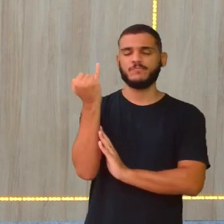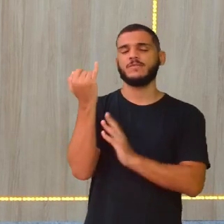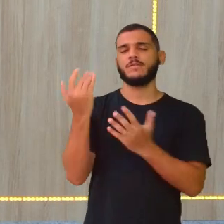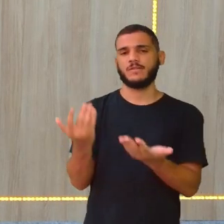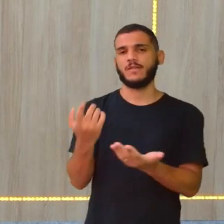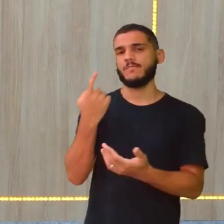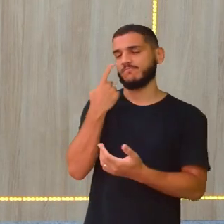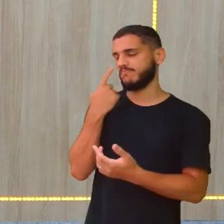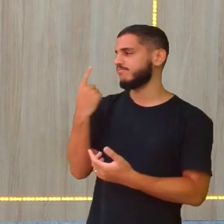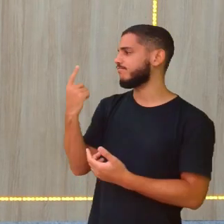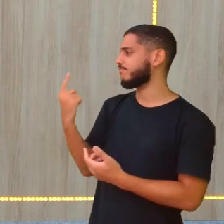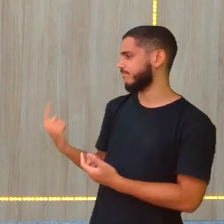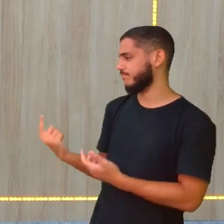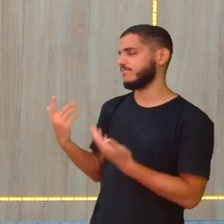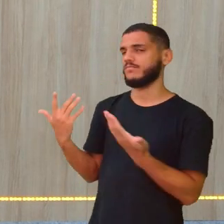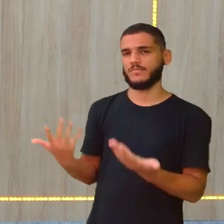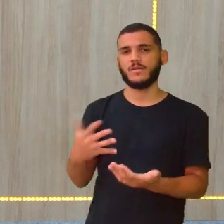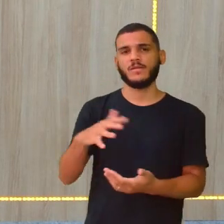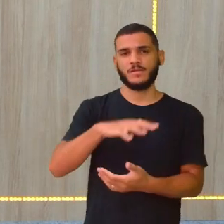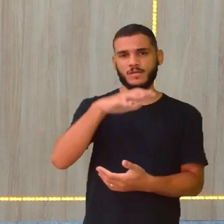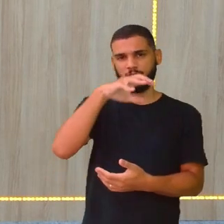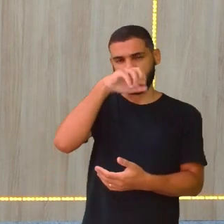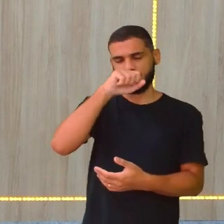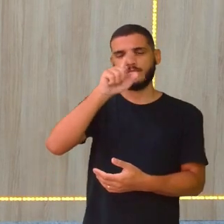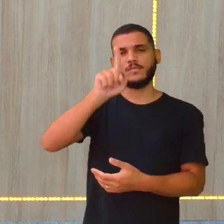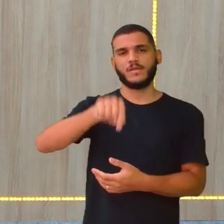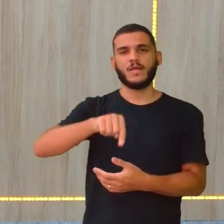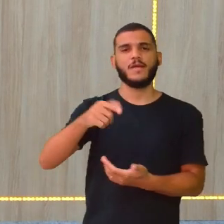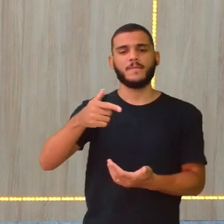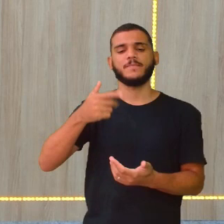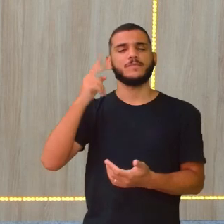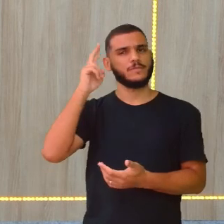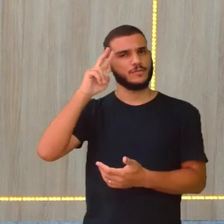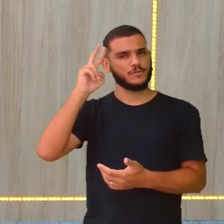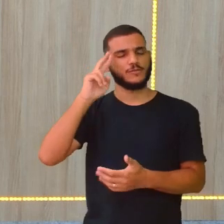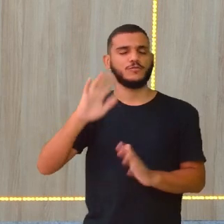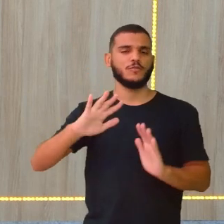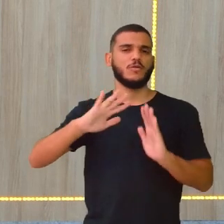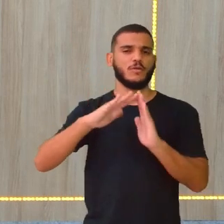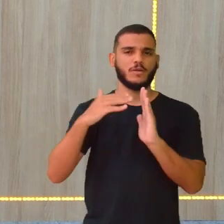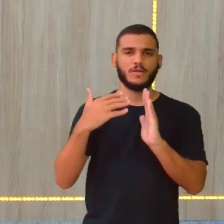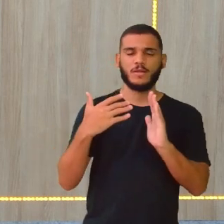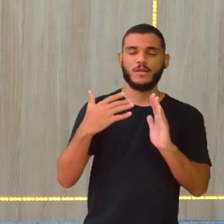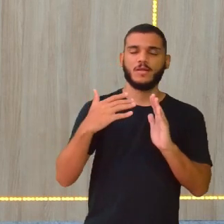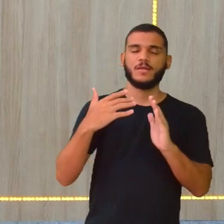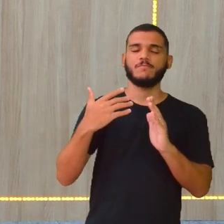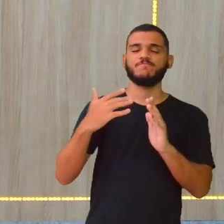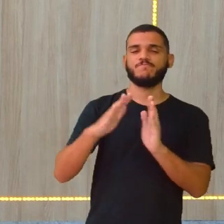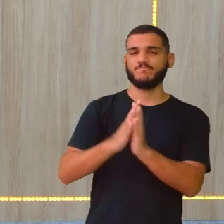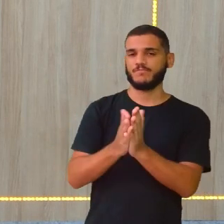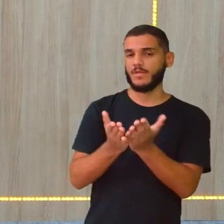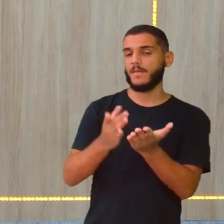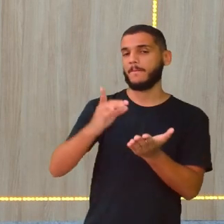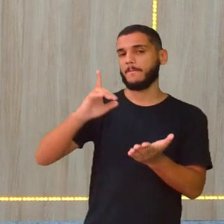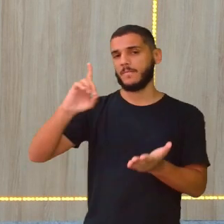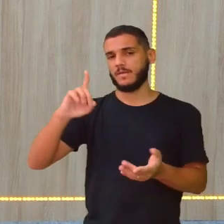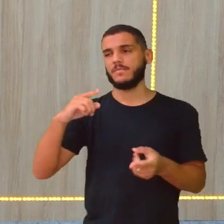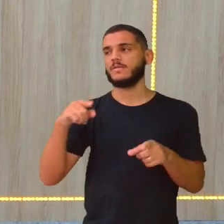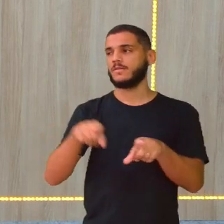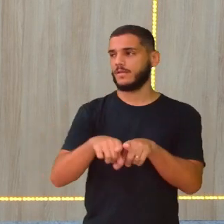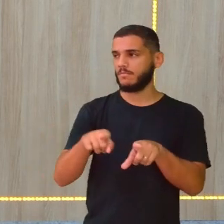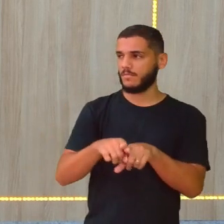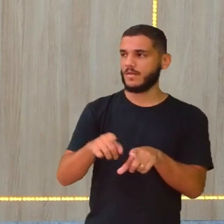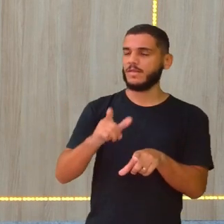tem um grande significado, não é? Dentro da história, da narrativa bíblica, dentro da